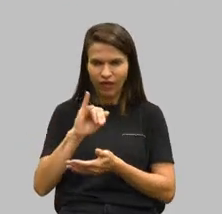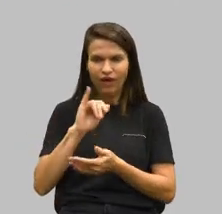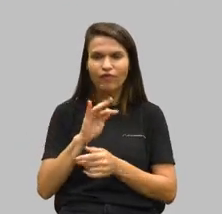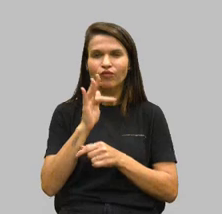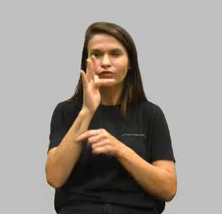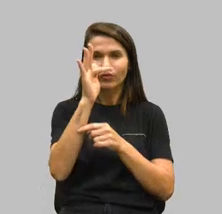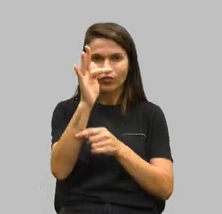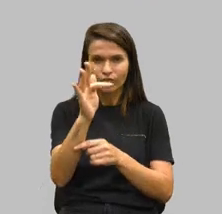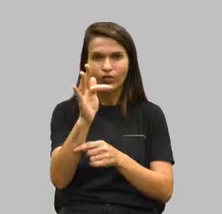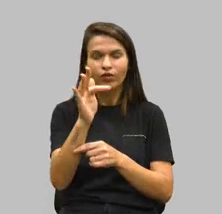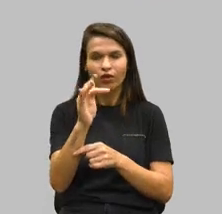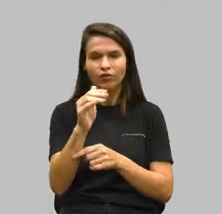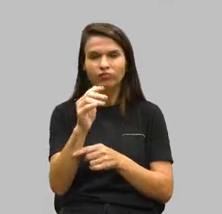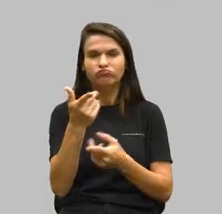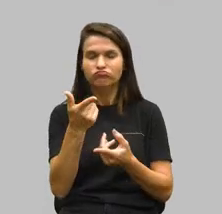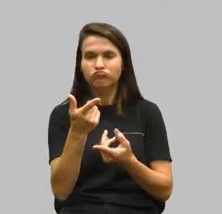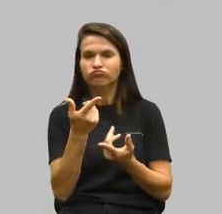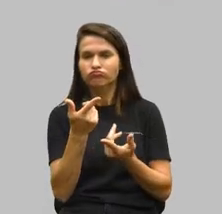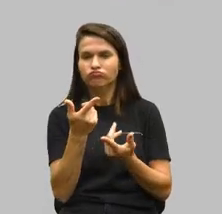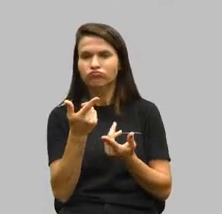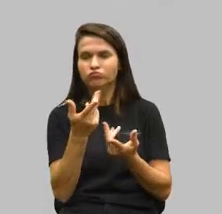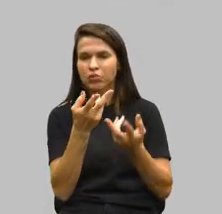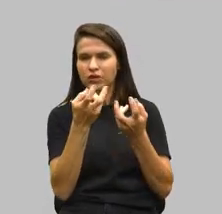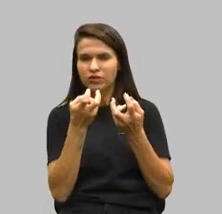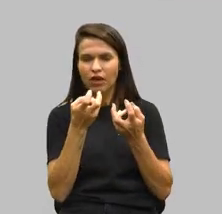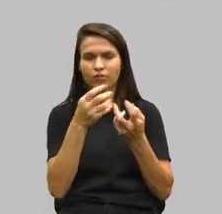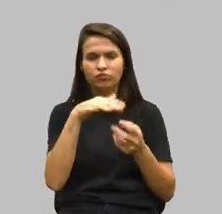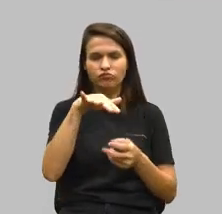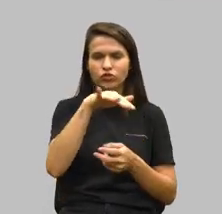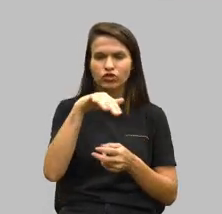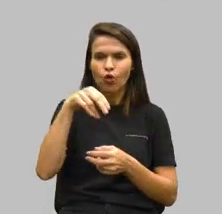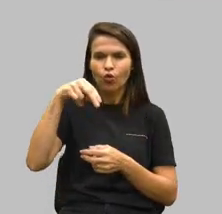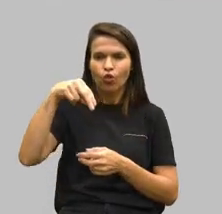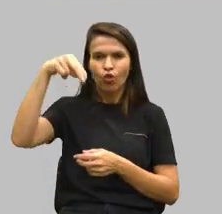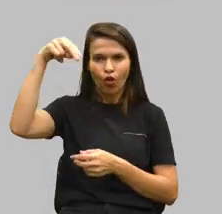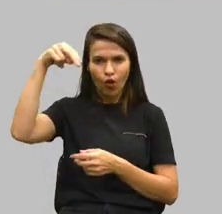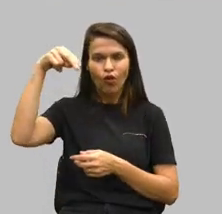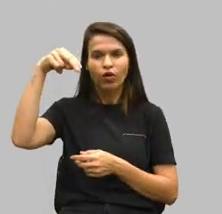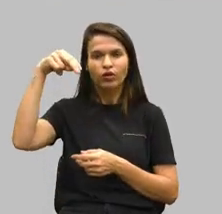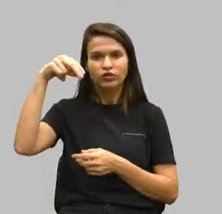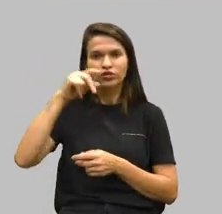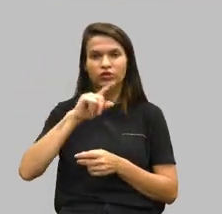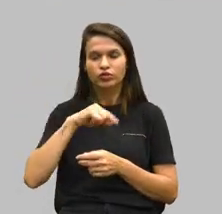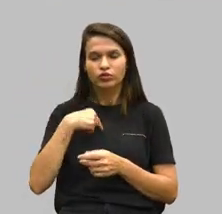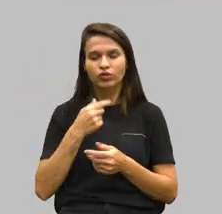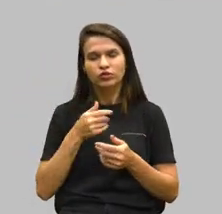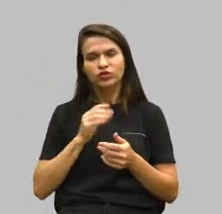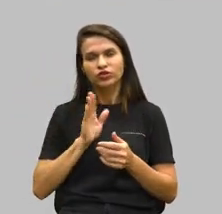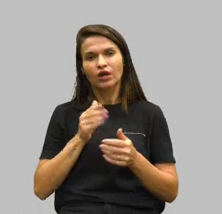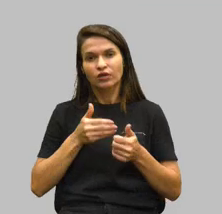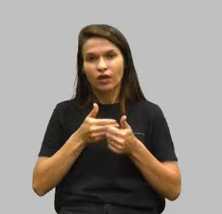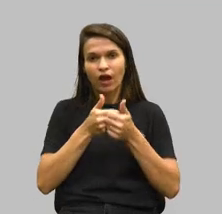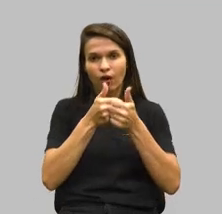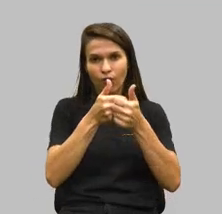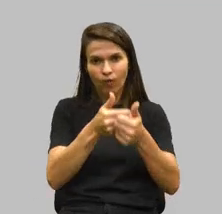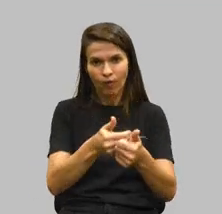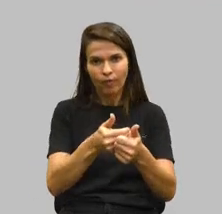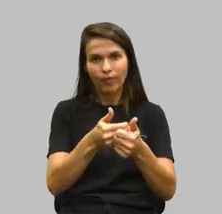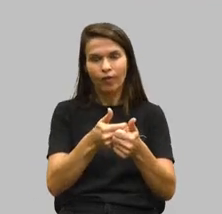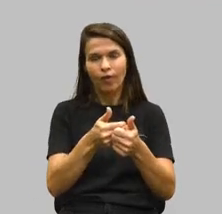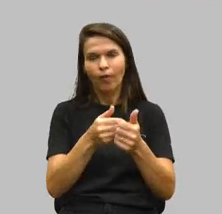ser nas regiões norte Vale que são as regiões que a gente tem acompanhado o maior